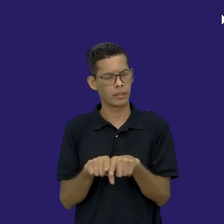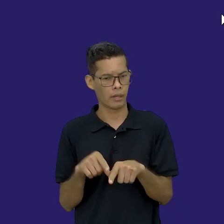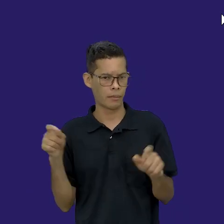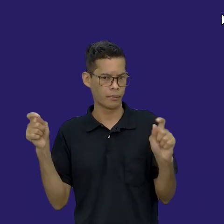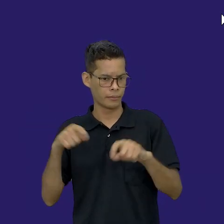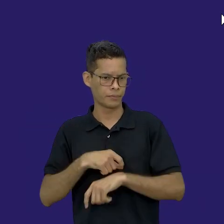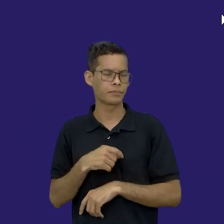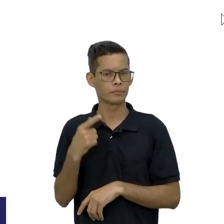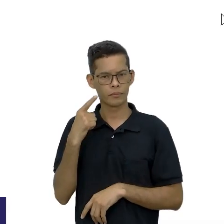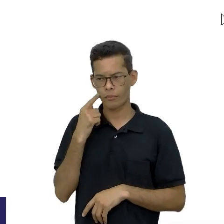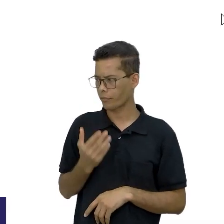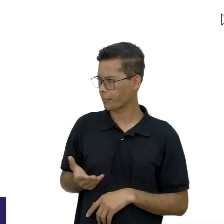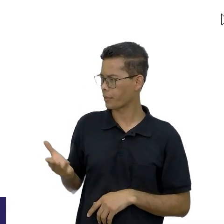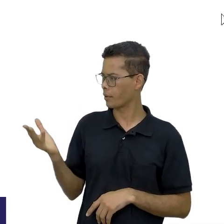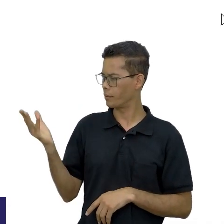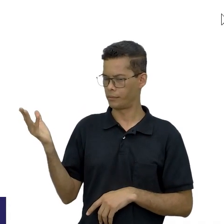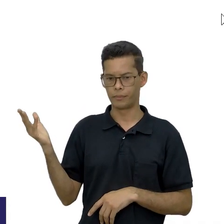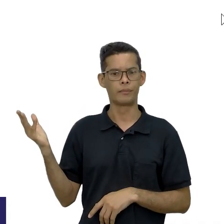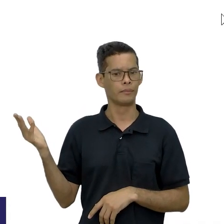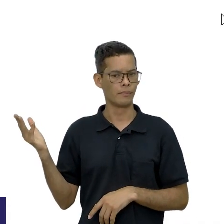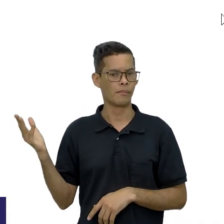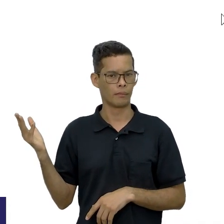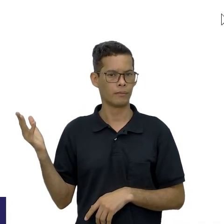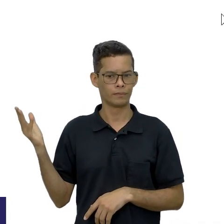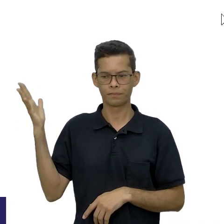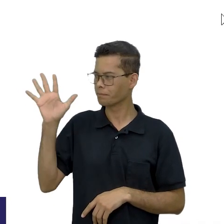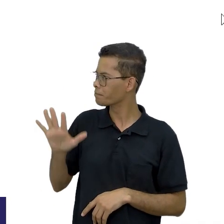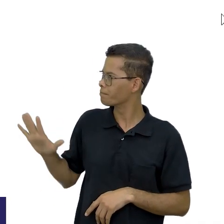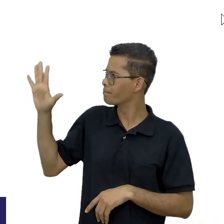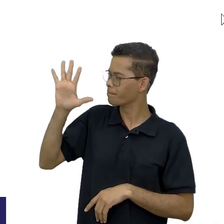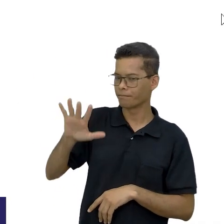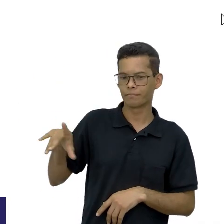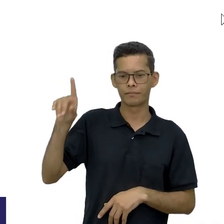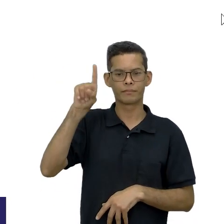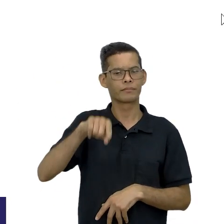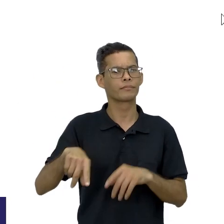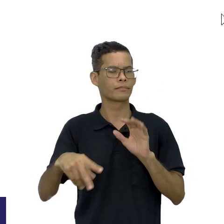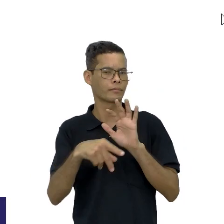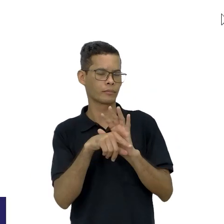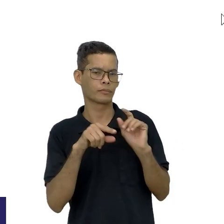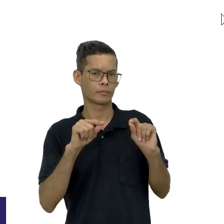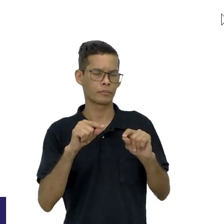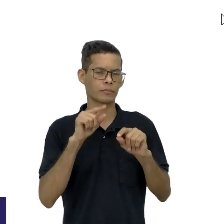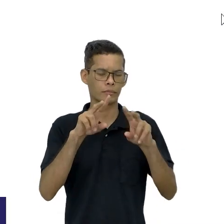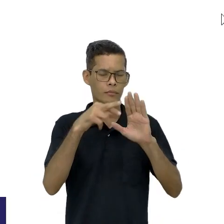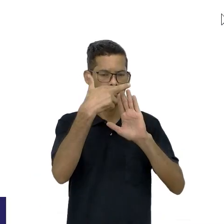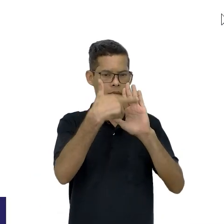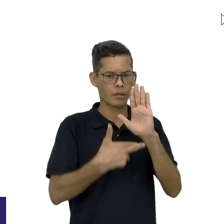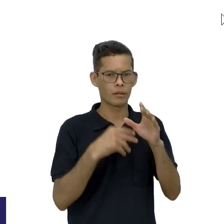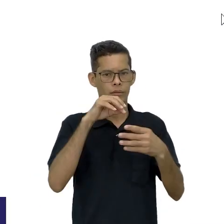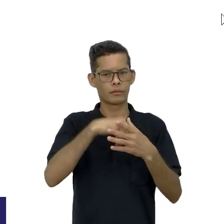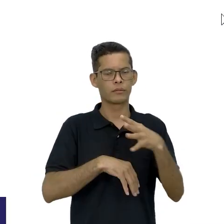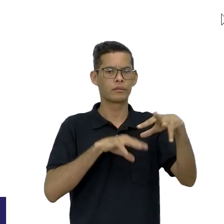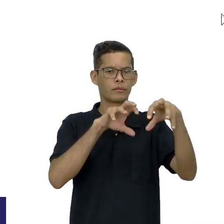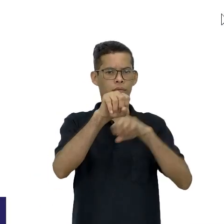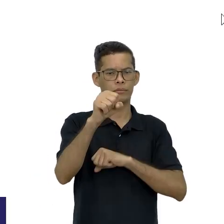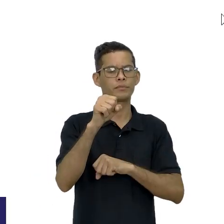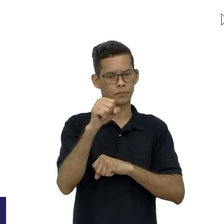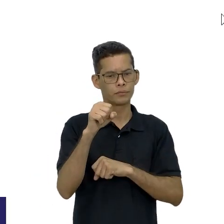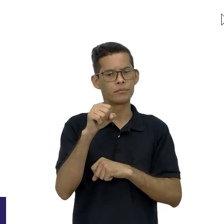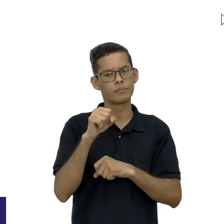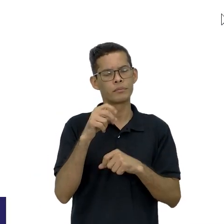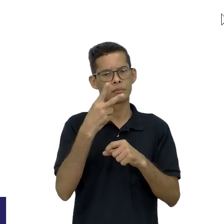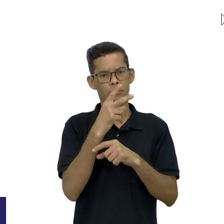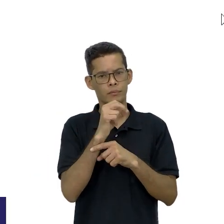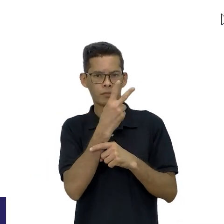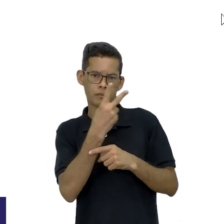a seguir nós teremos aqui o roteiros de formação de 2022 de língua portuguesa, onde vocês